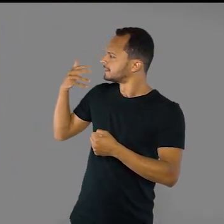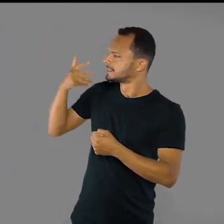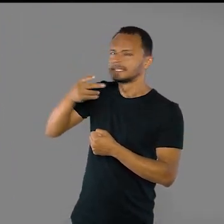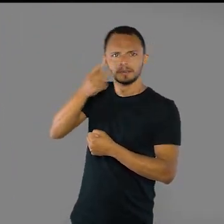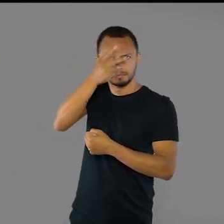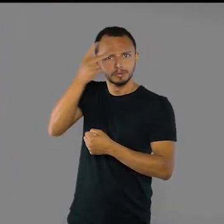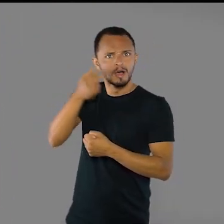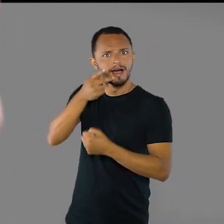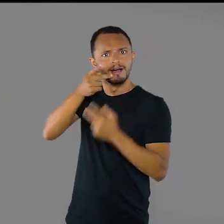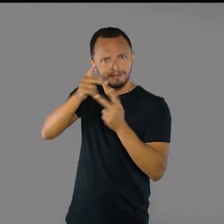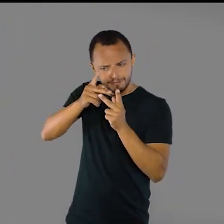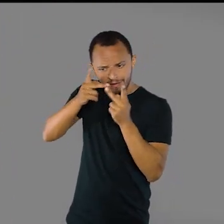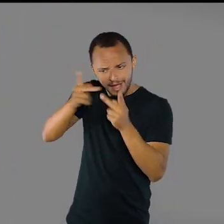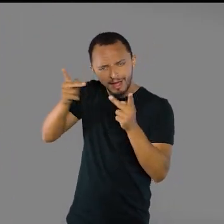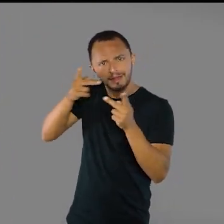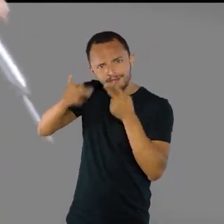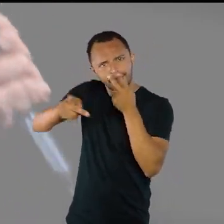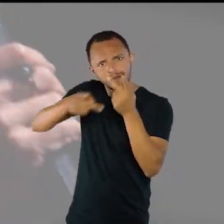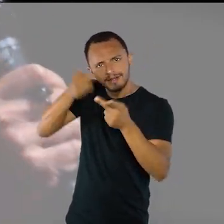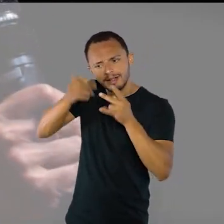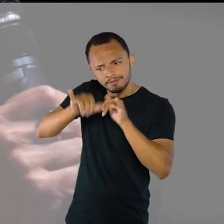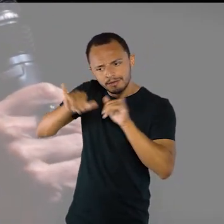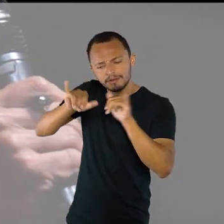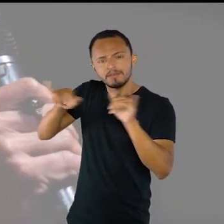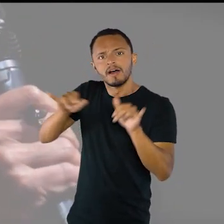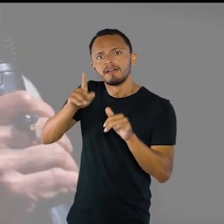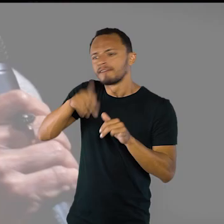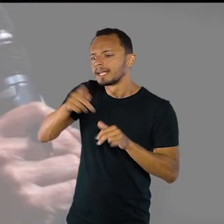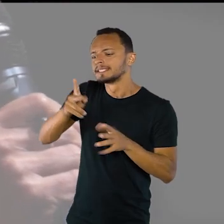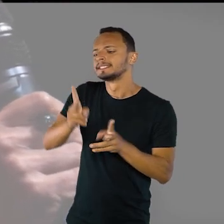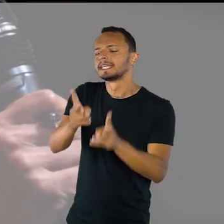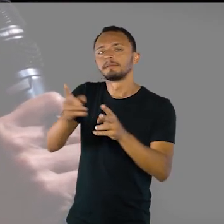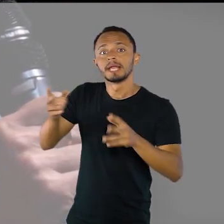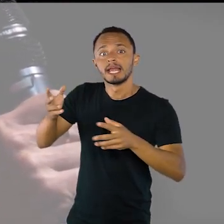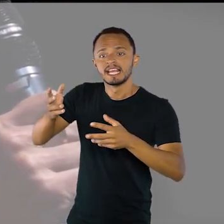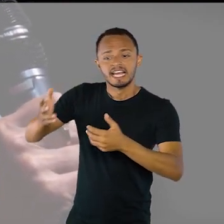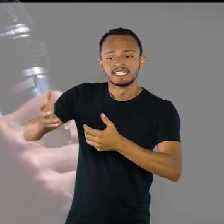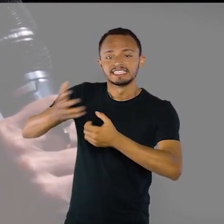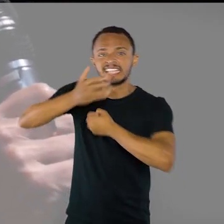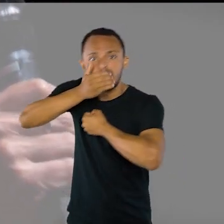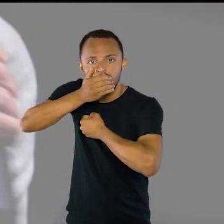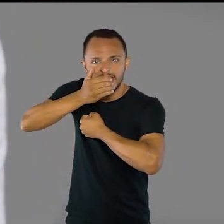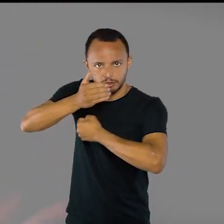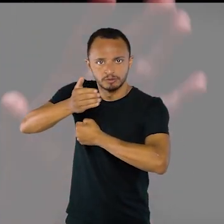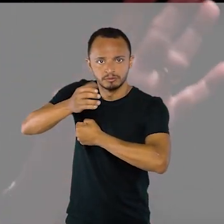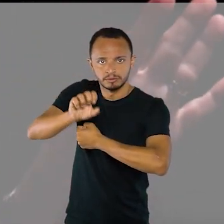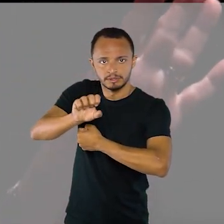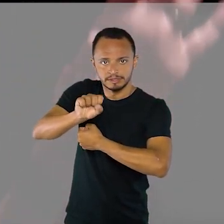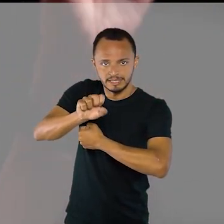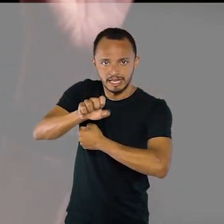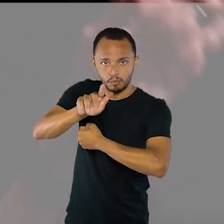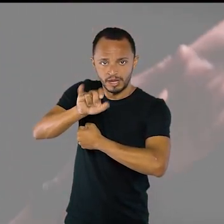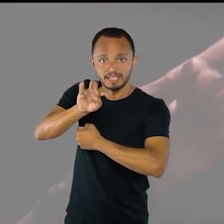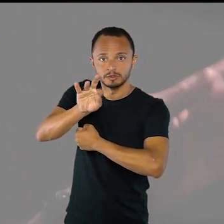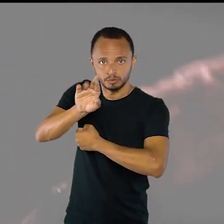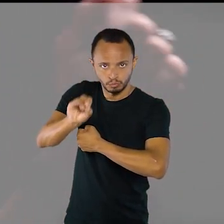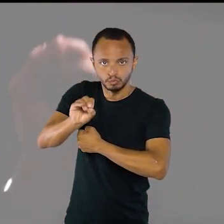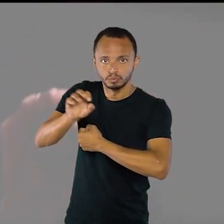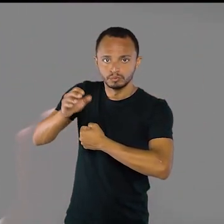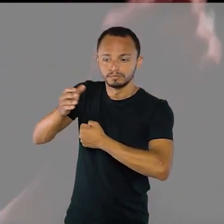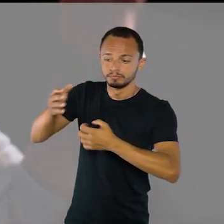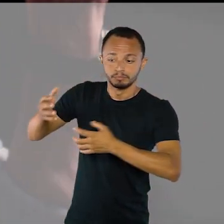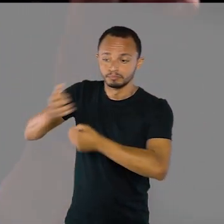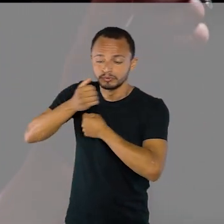sequestro daquilo, mas nós usamos no livro bem com esse sentido. Estou vendo aqui o Wagner